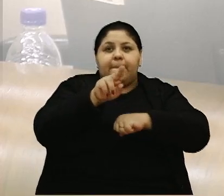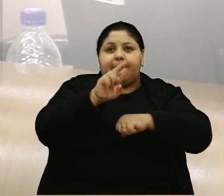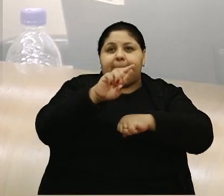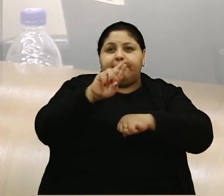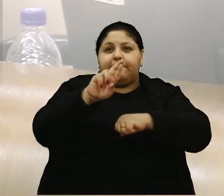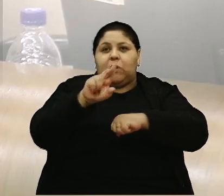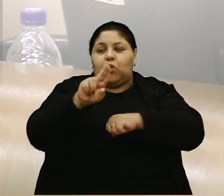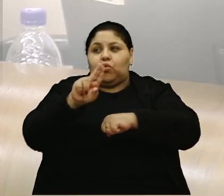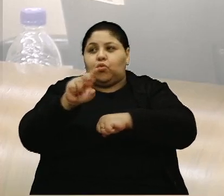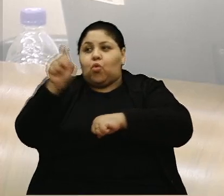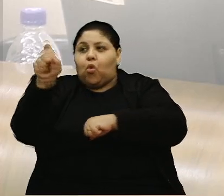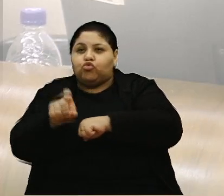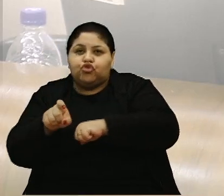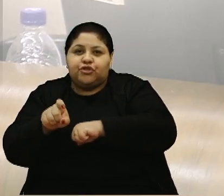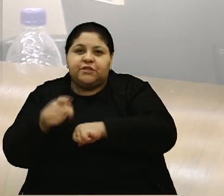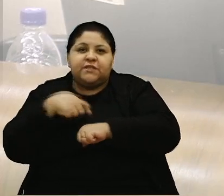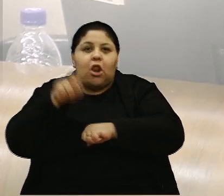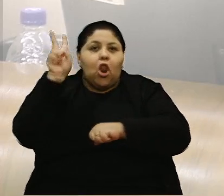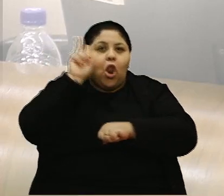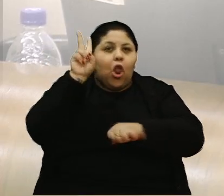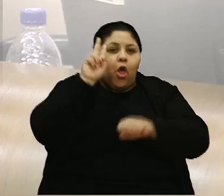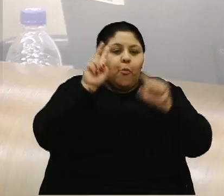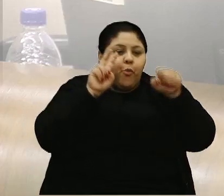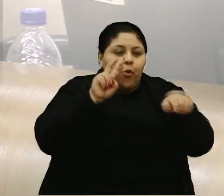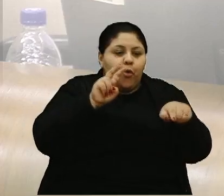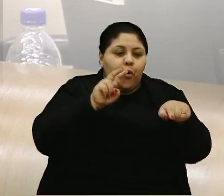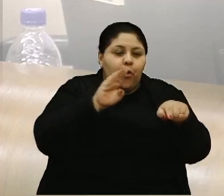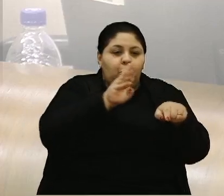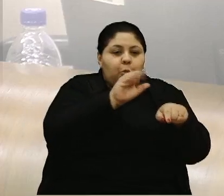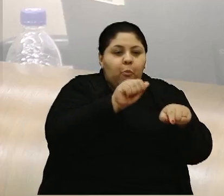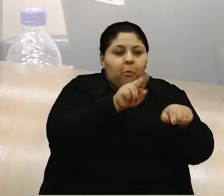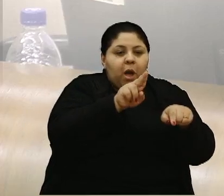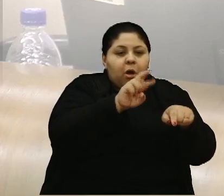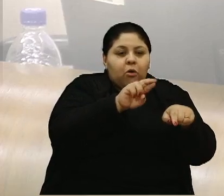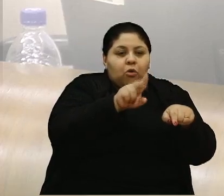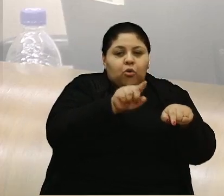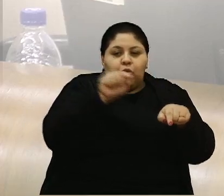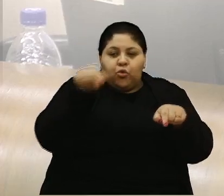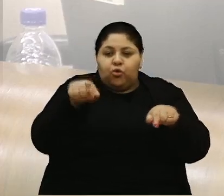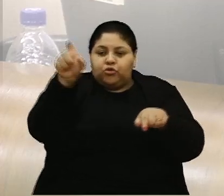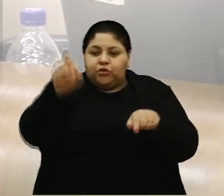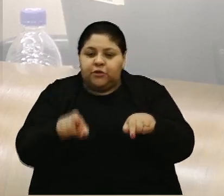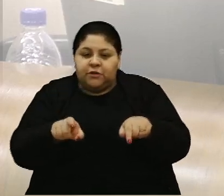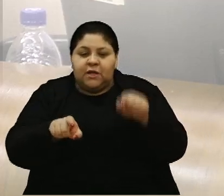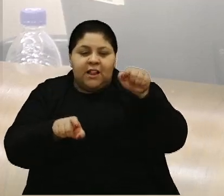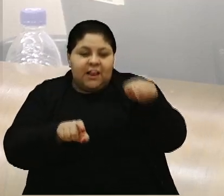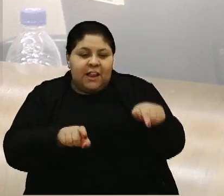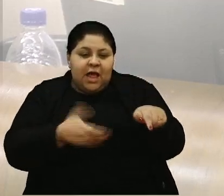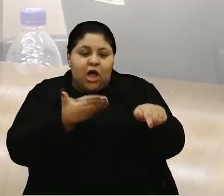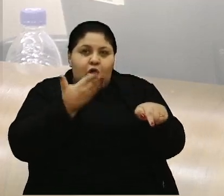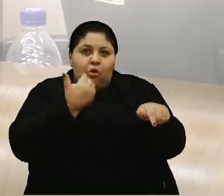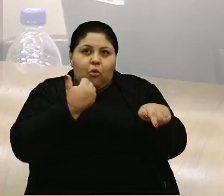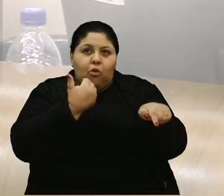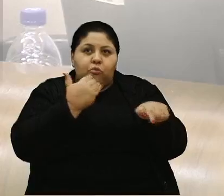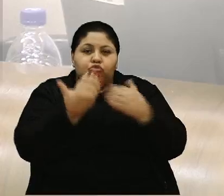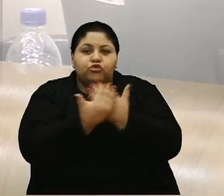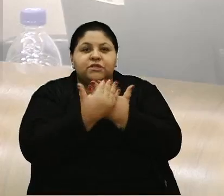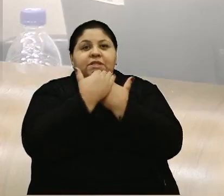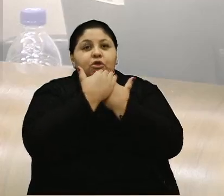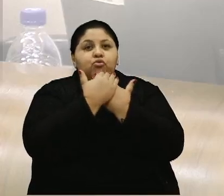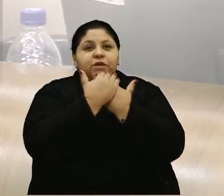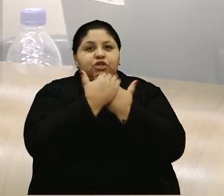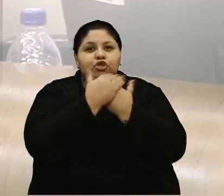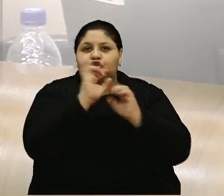eles comer Bauru, eles me dizem o seguinte: então lá na minha cidade eu como um sanduíche. Eu disse, pois é, Bauru é isso